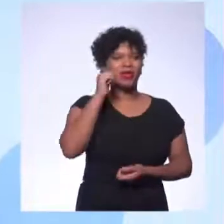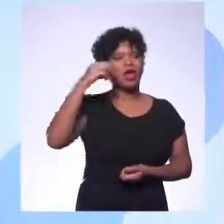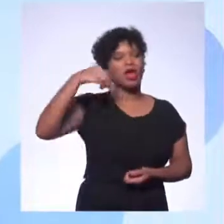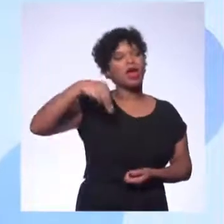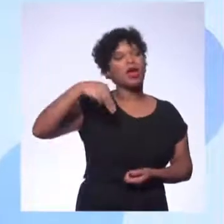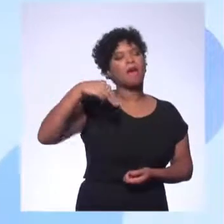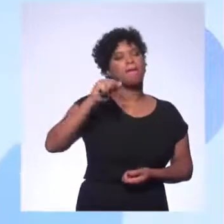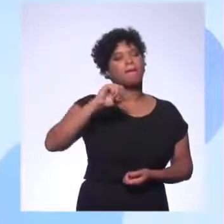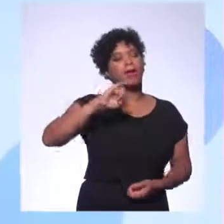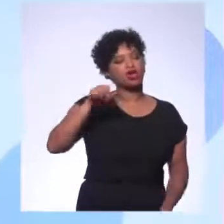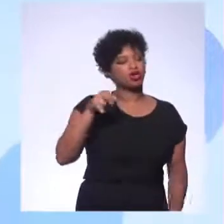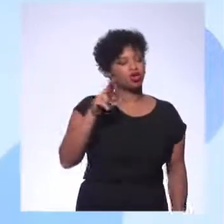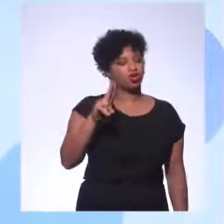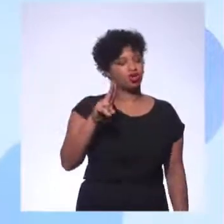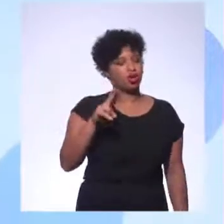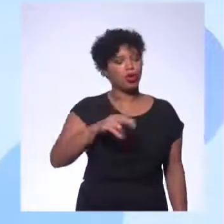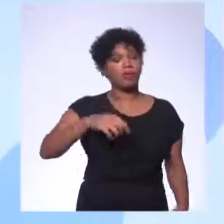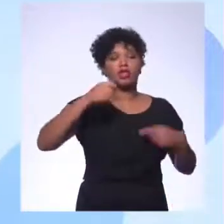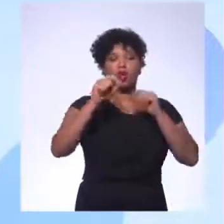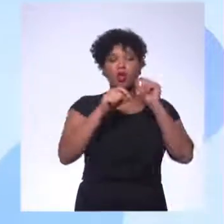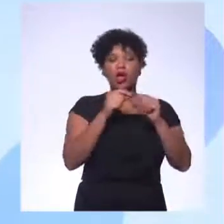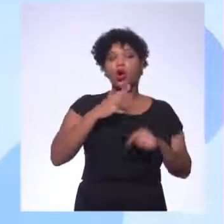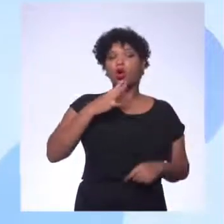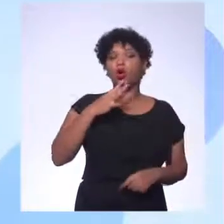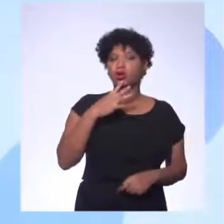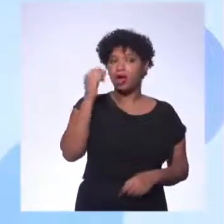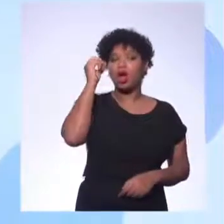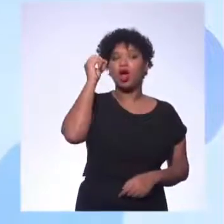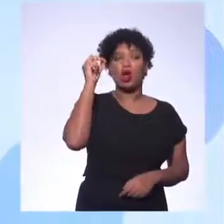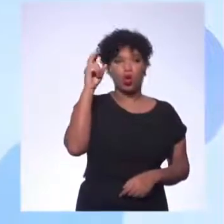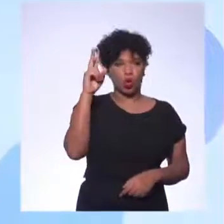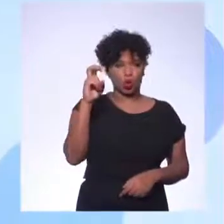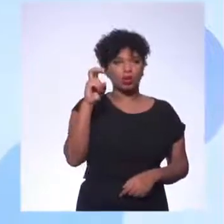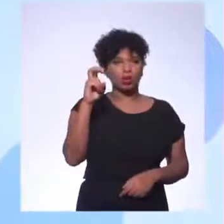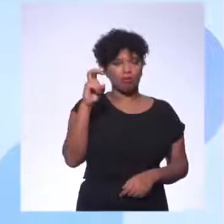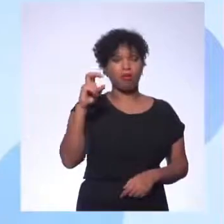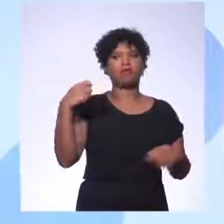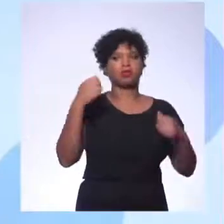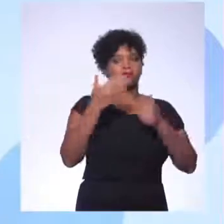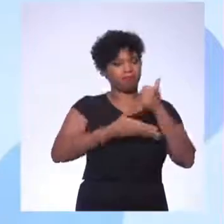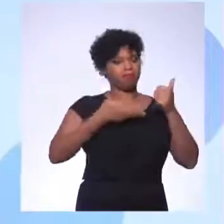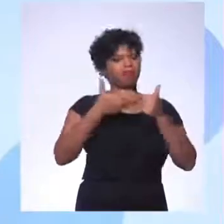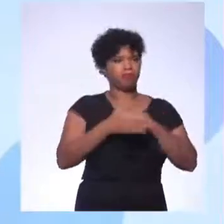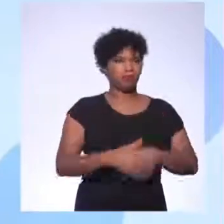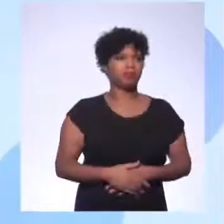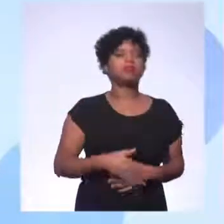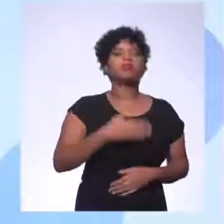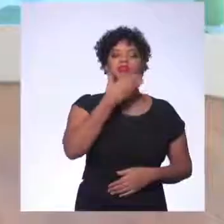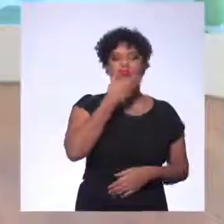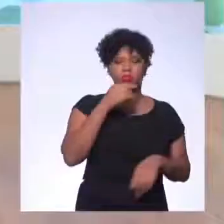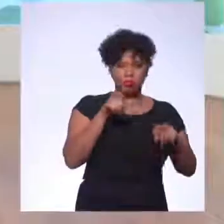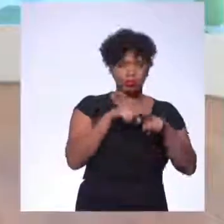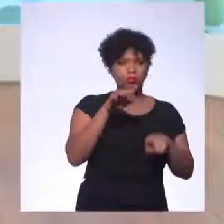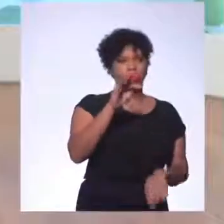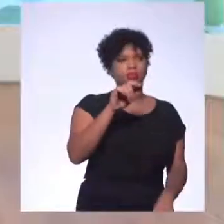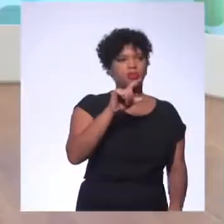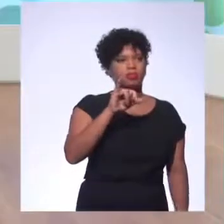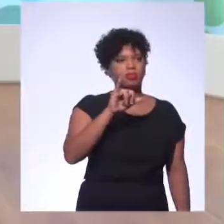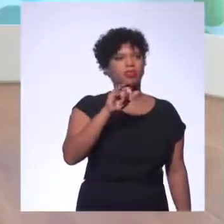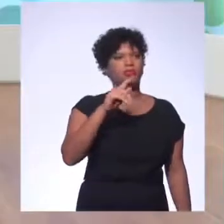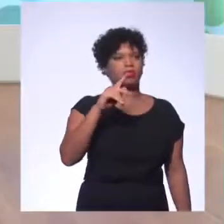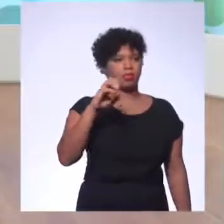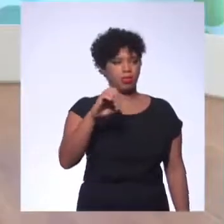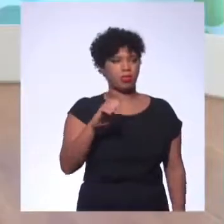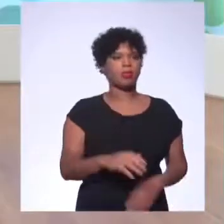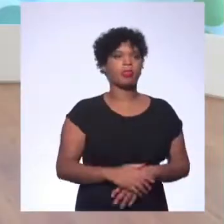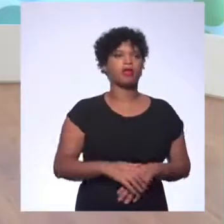devemos ter conhecimento do assunto. Então, é ter conhecimento, estar embasado, né? O Felipe também, né, falou em pesquisas, enfim. Isso, a aluna